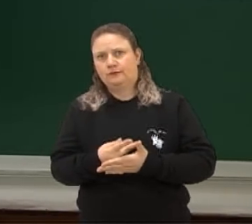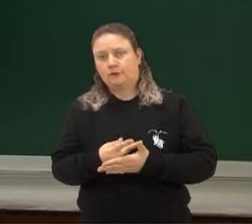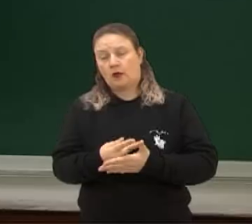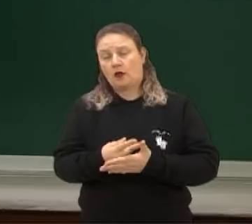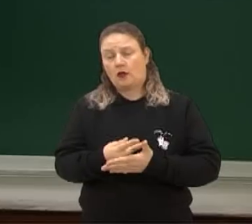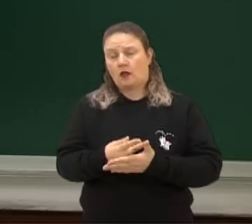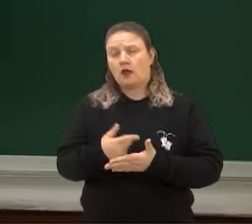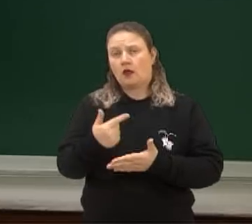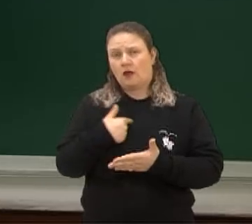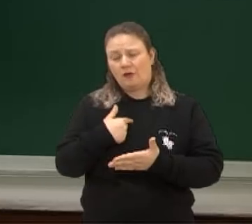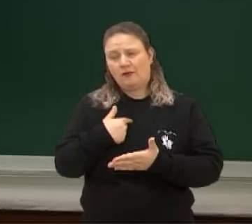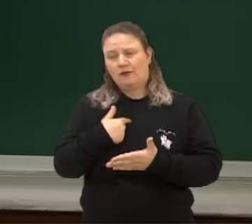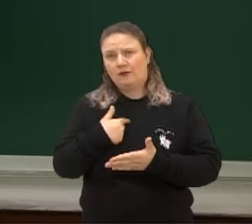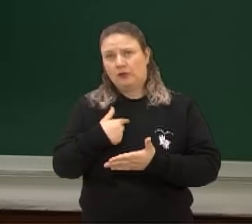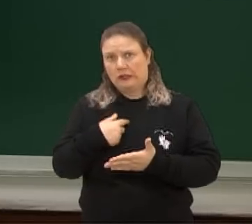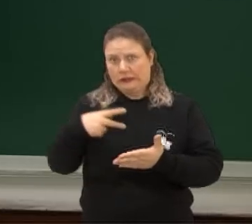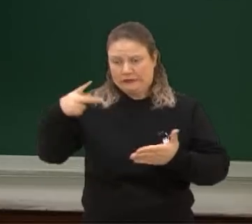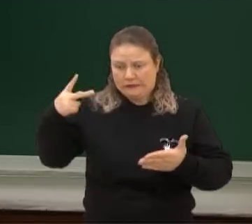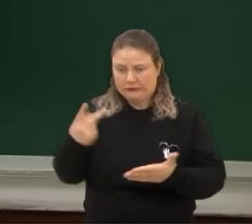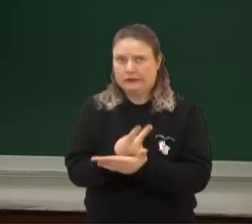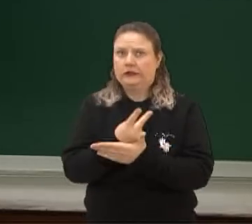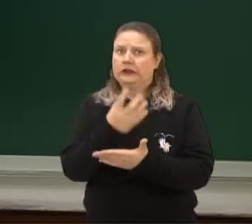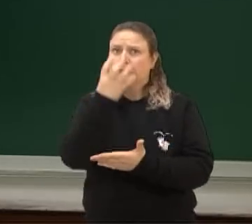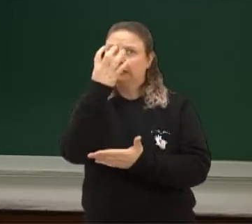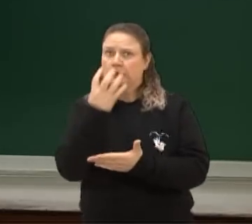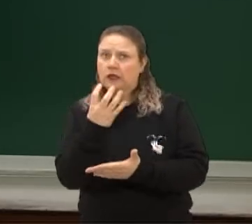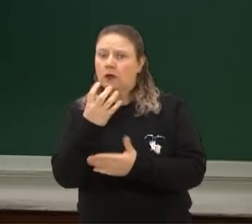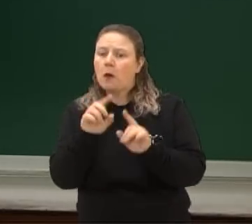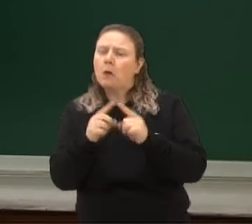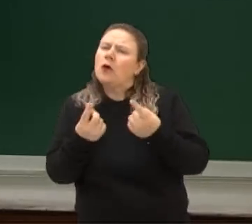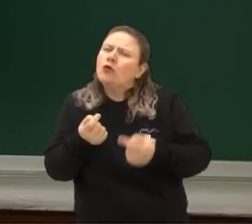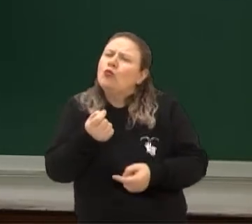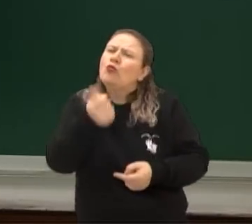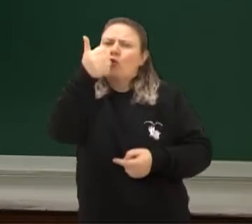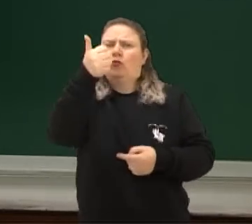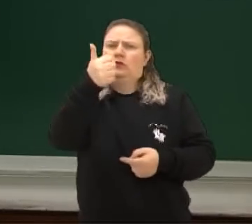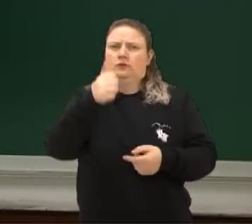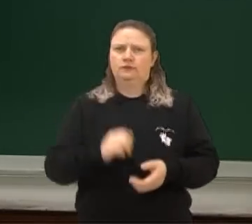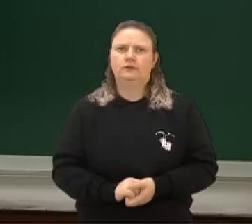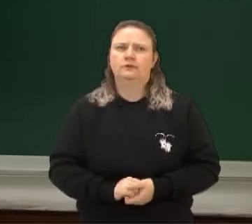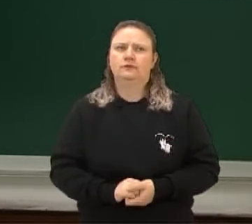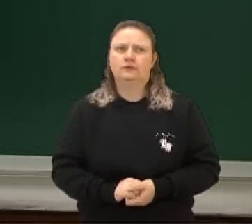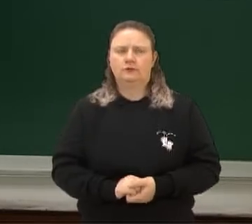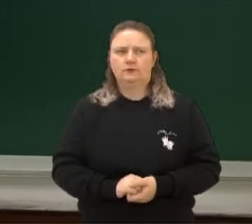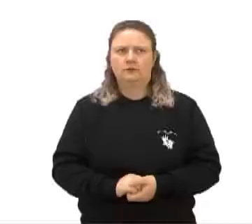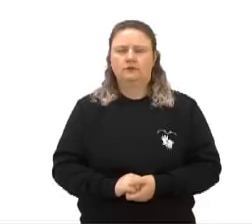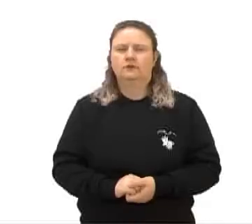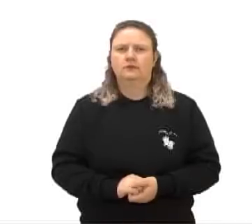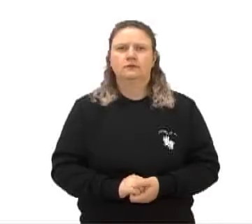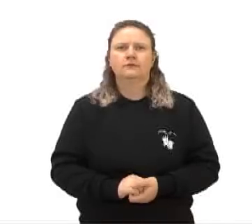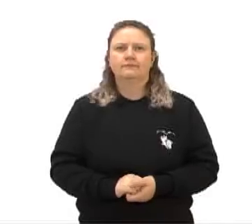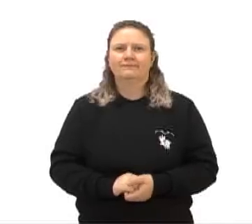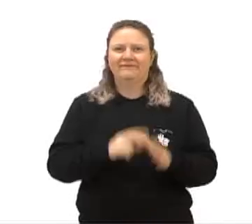Eu cometi erros graves, mas foram poucos. I've had my share of sand kicked in